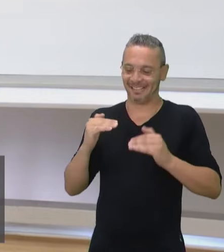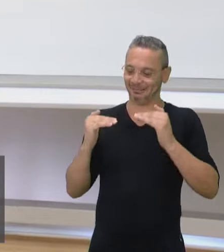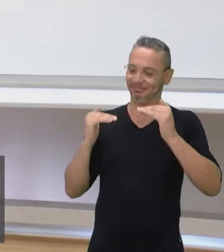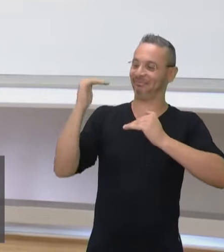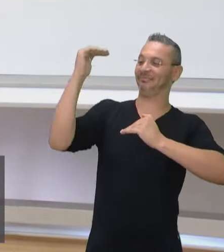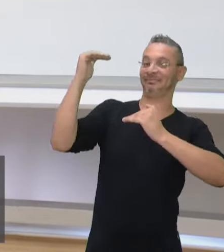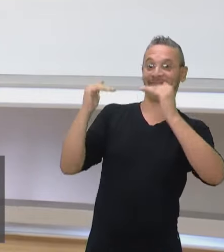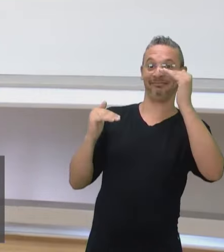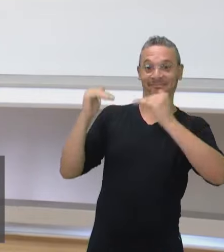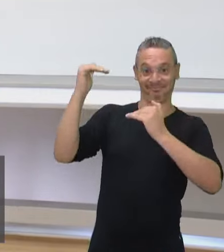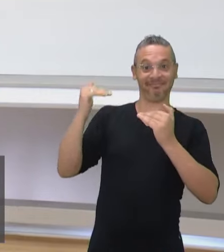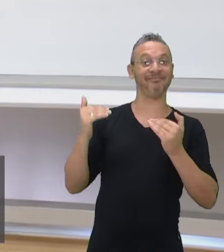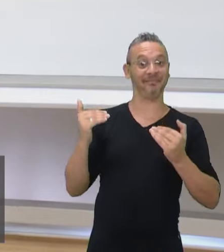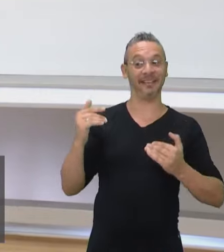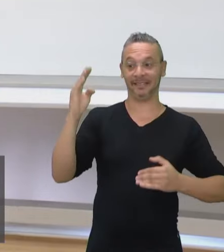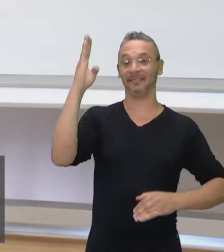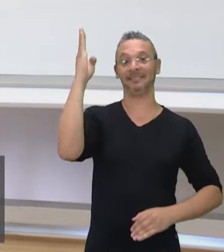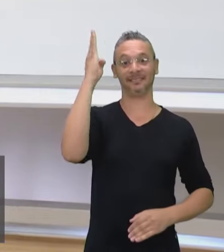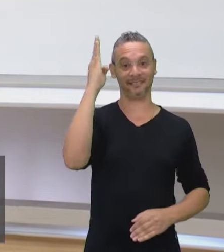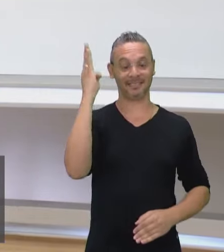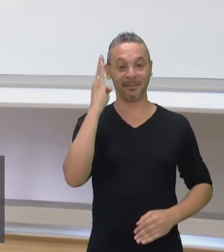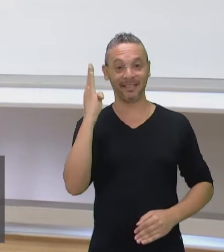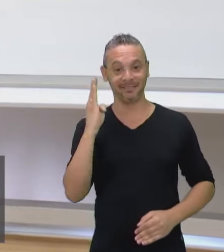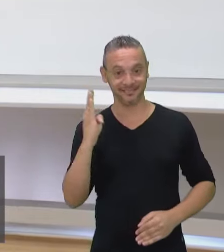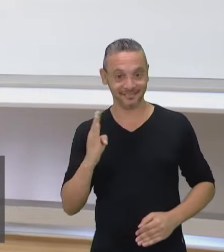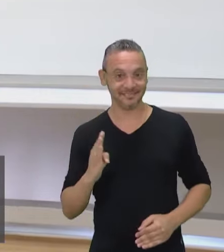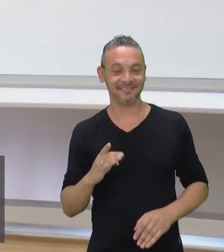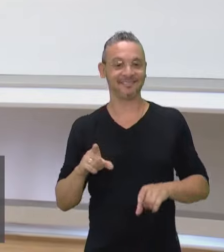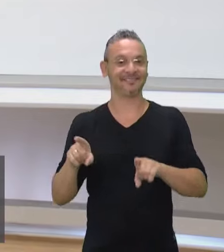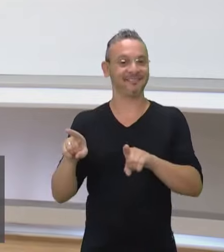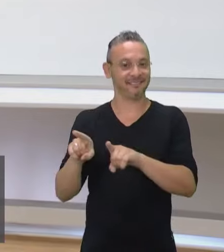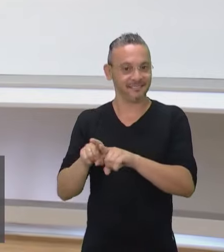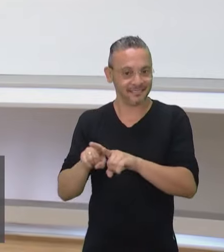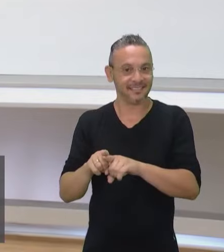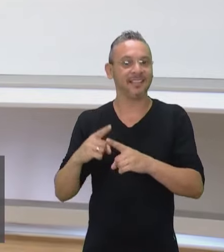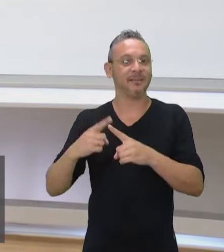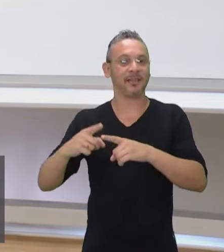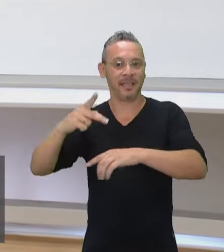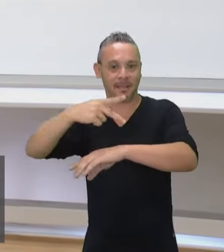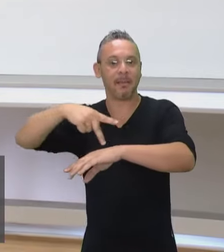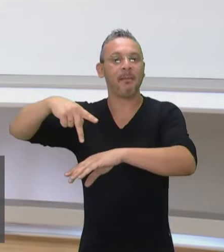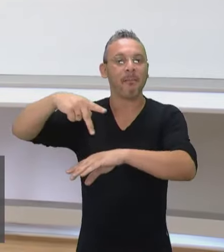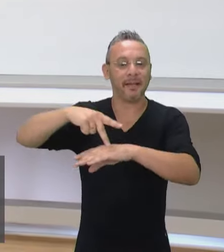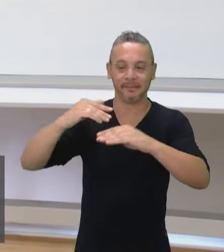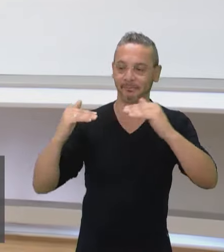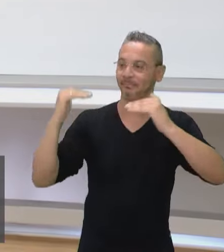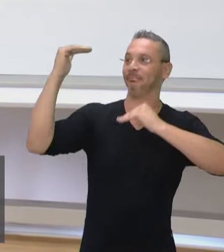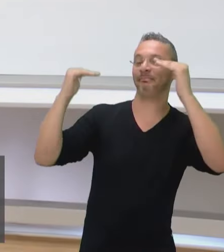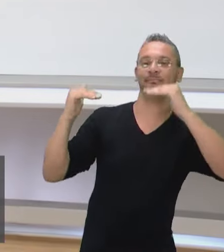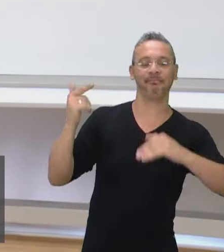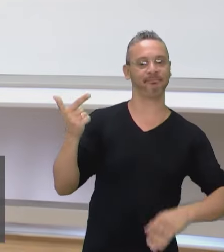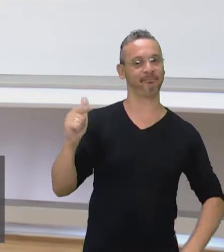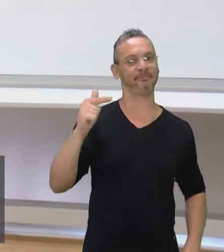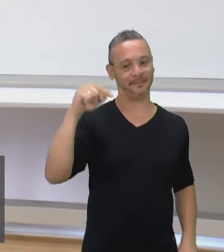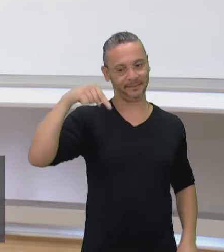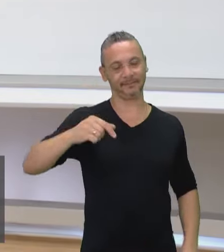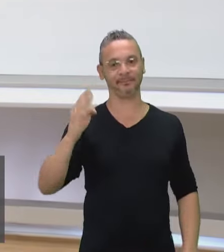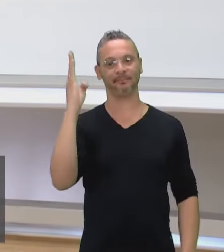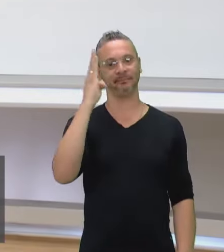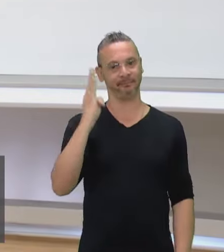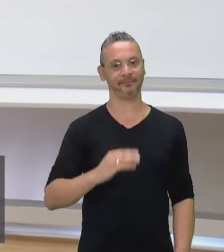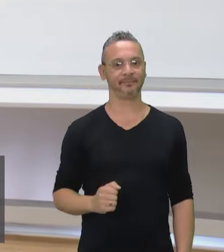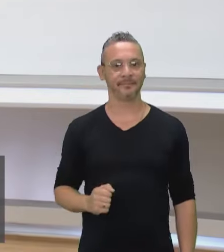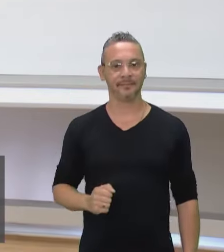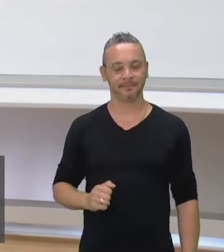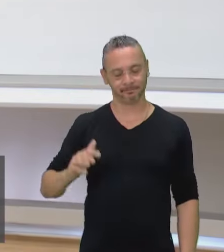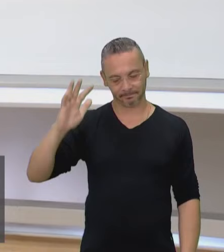muito grande. Aqui o Brasil ele é conhecido mundialmente também por ser um dos países mais desiguais. E sendo assim, a gente